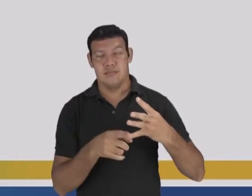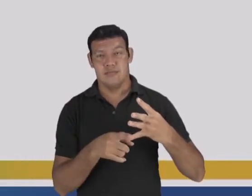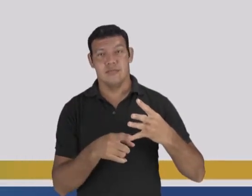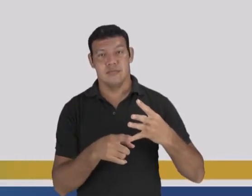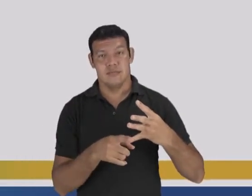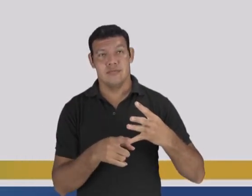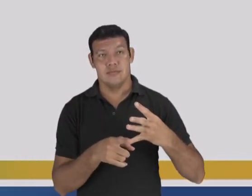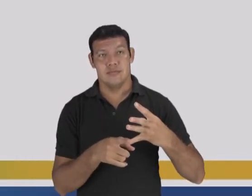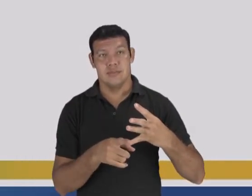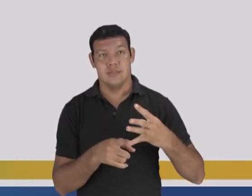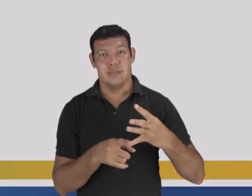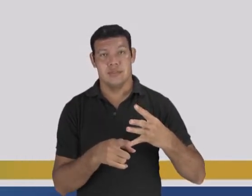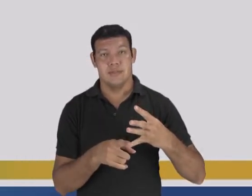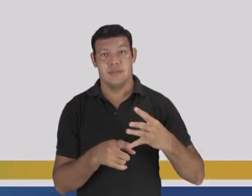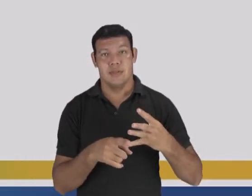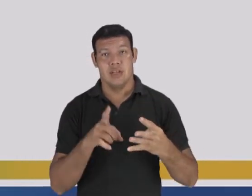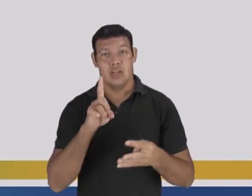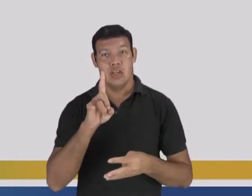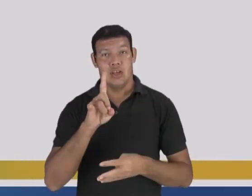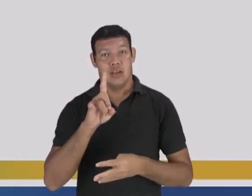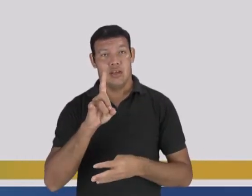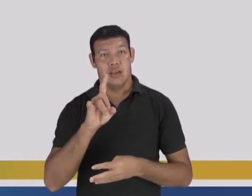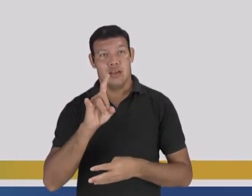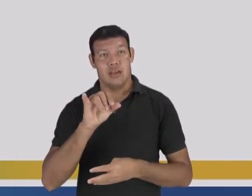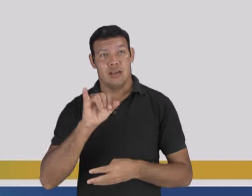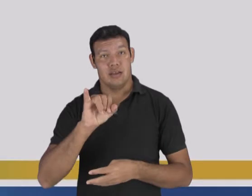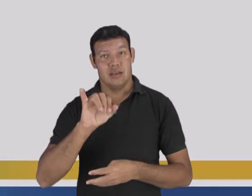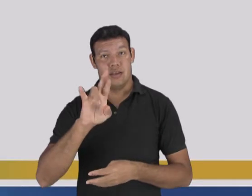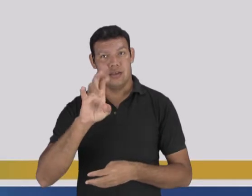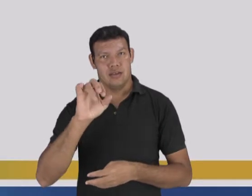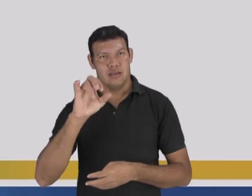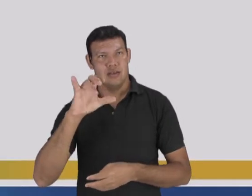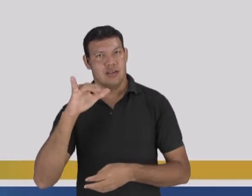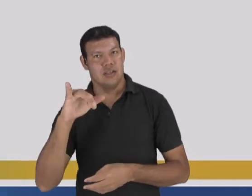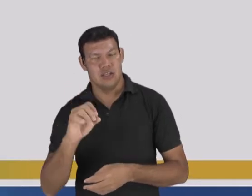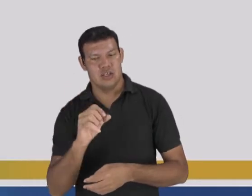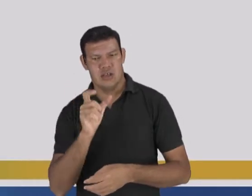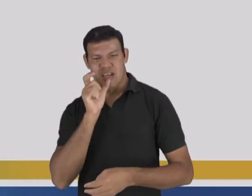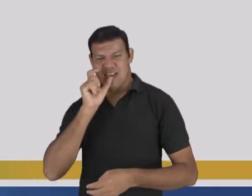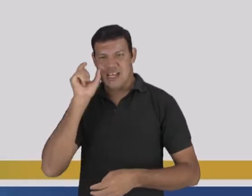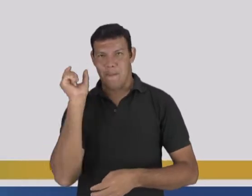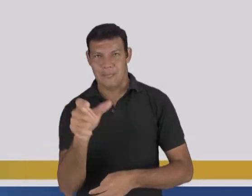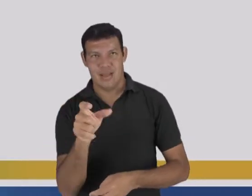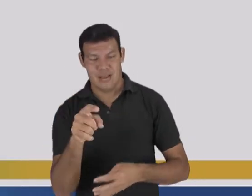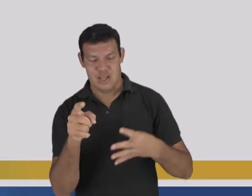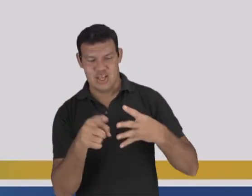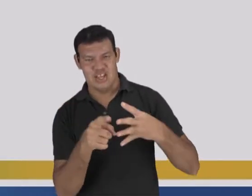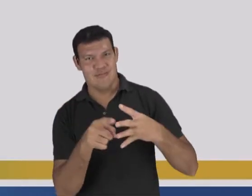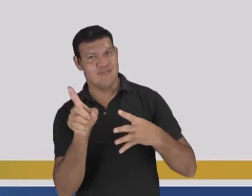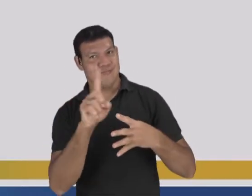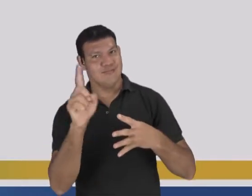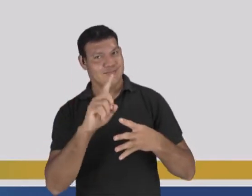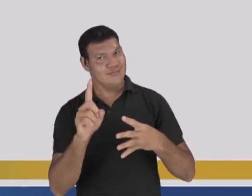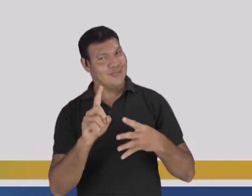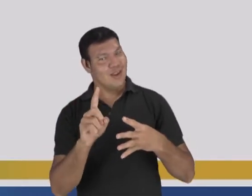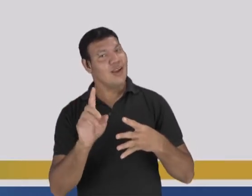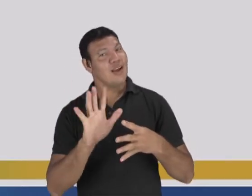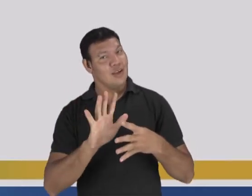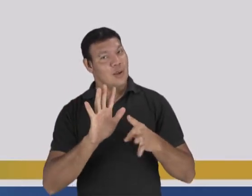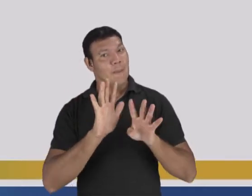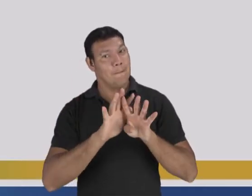nome, apelido, pessoal, não é apelido do português, né? Essa é uma palavrazinha que ela cai até no campo